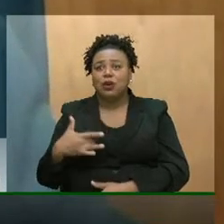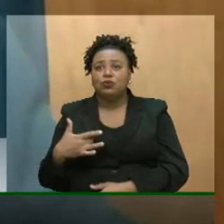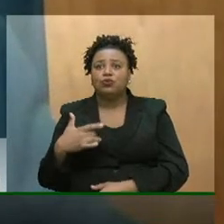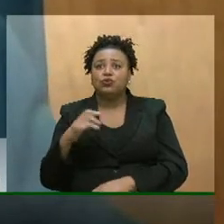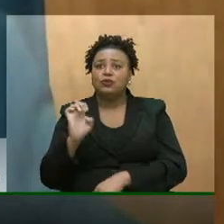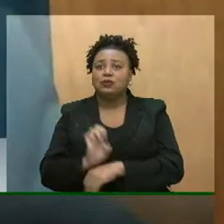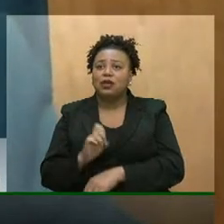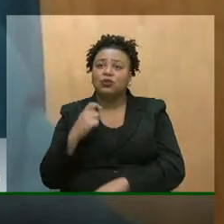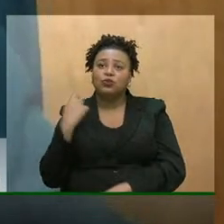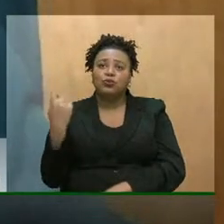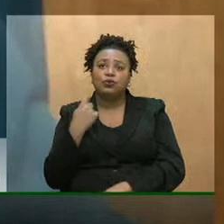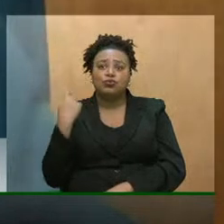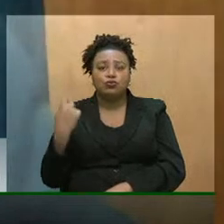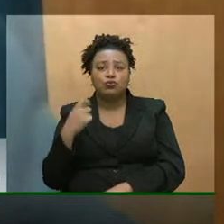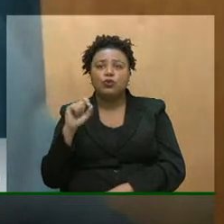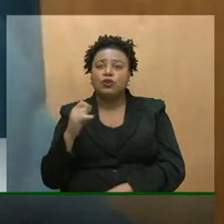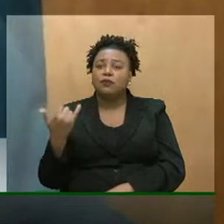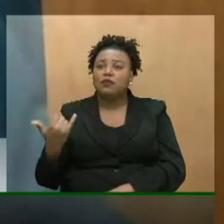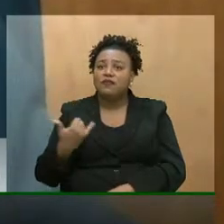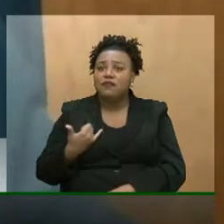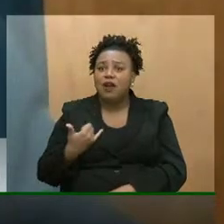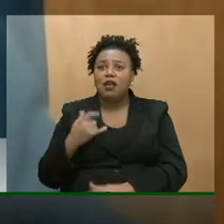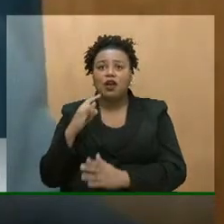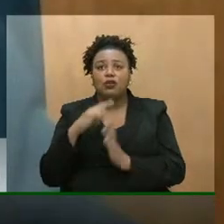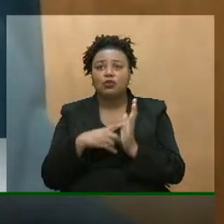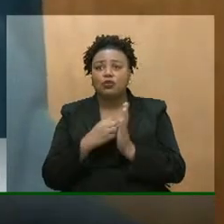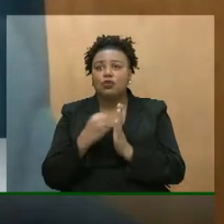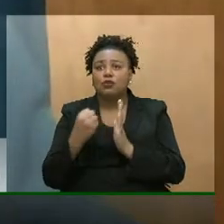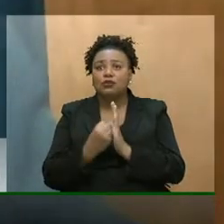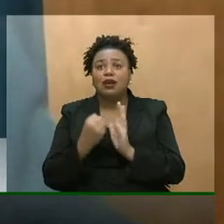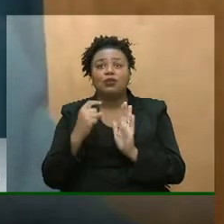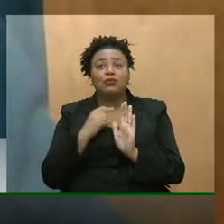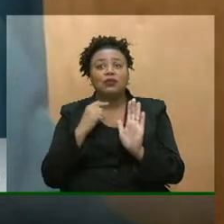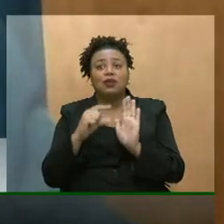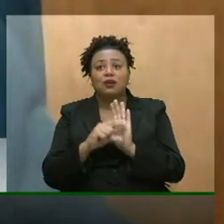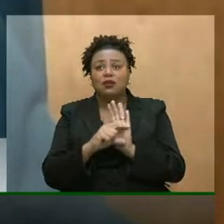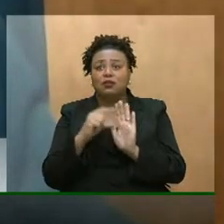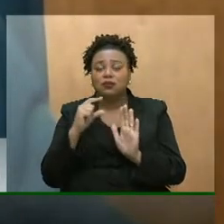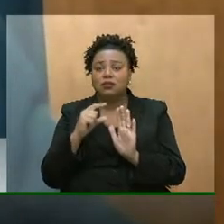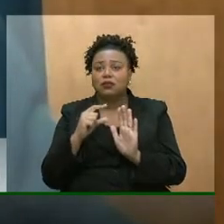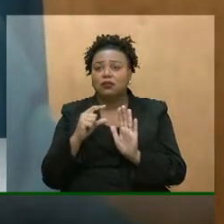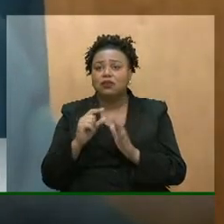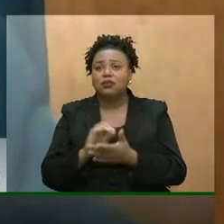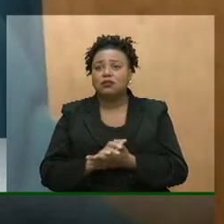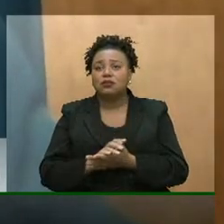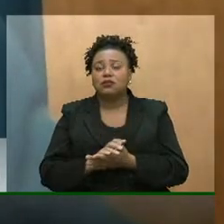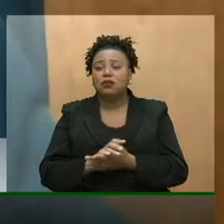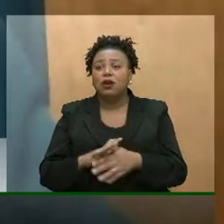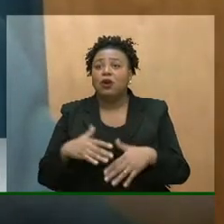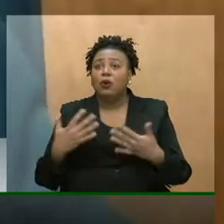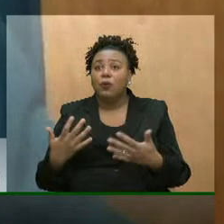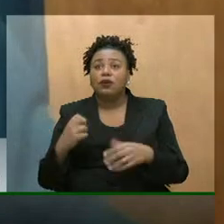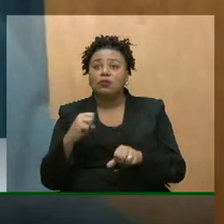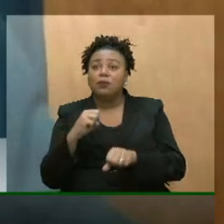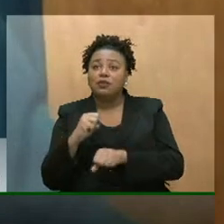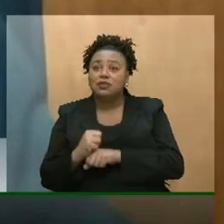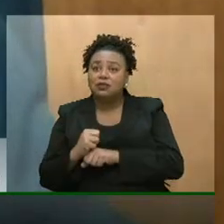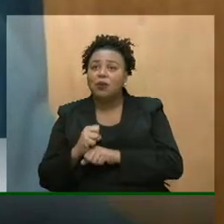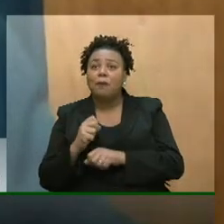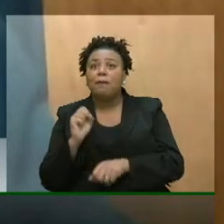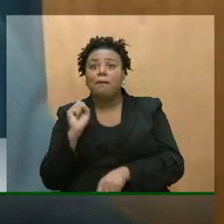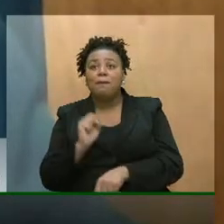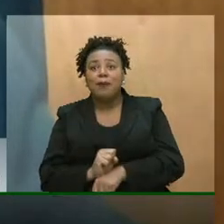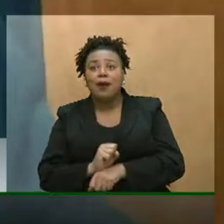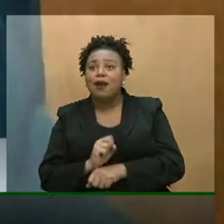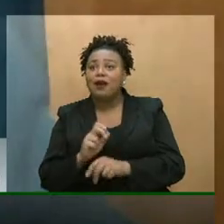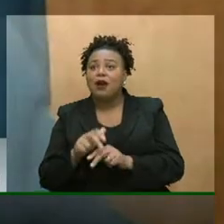Grande do Sul, que me disseram que no contrato há uma cláusula que diz que quando a paralisação ocorre,